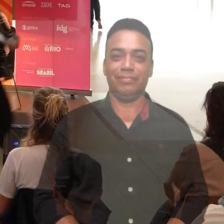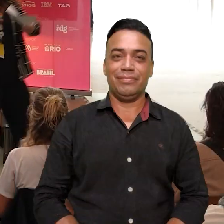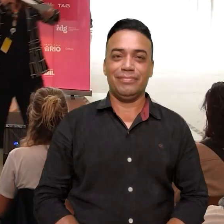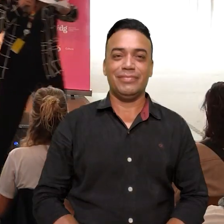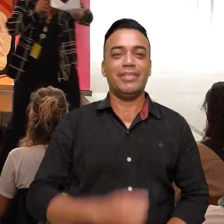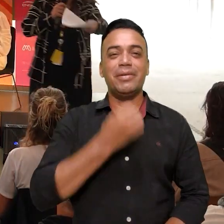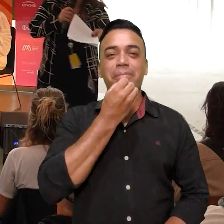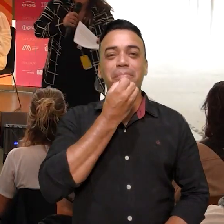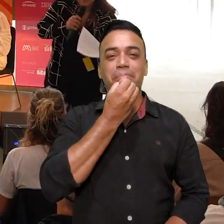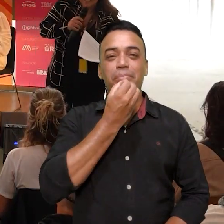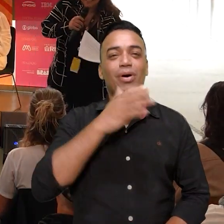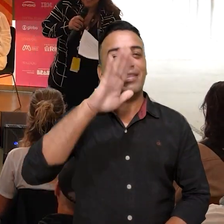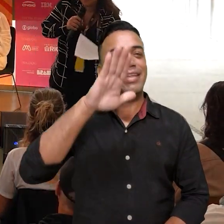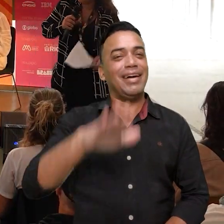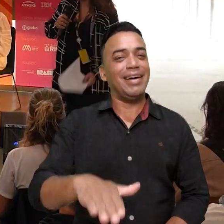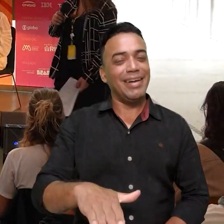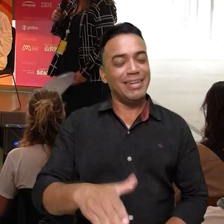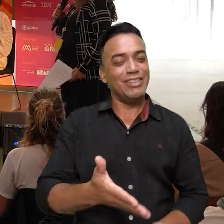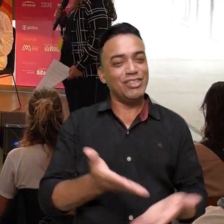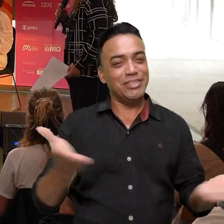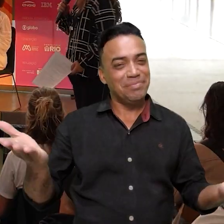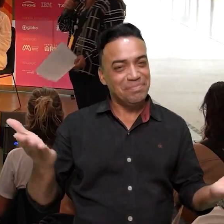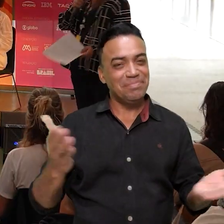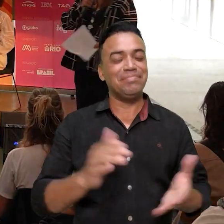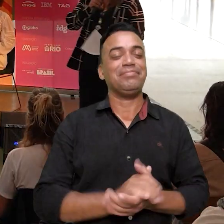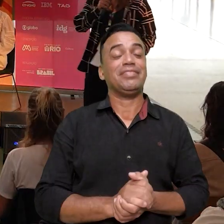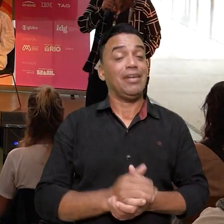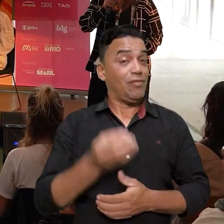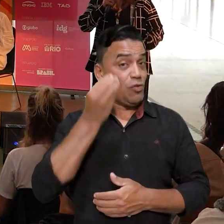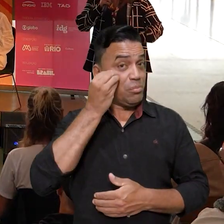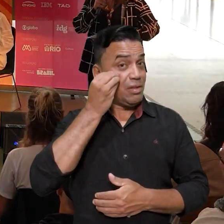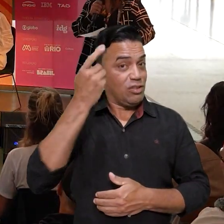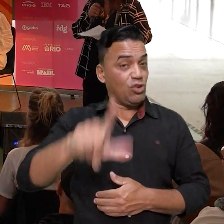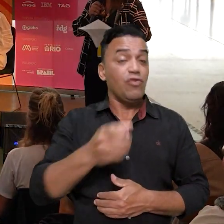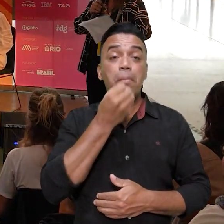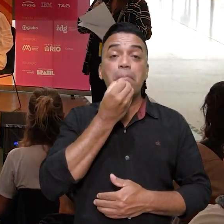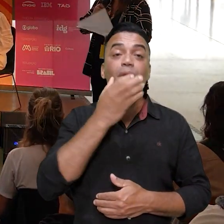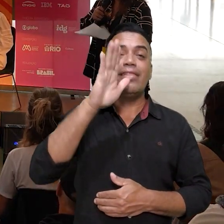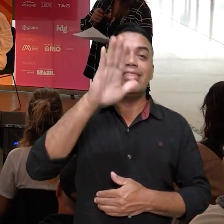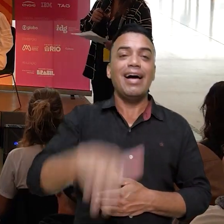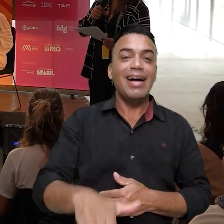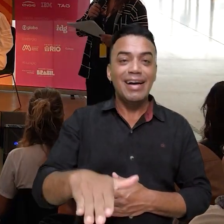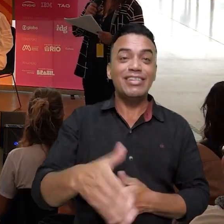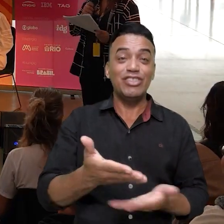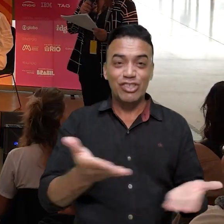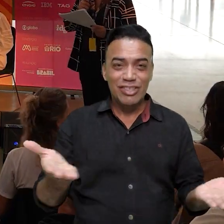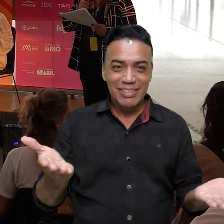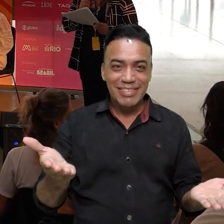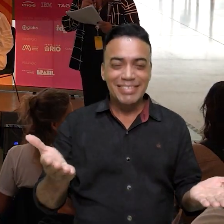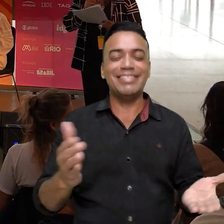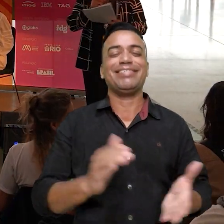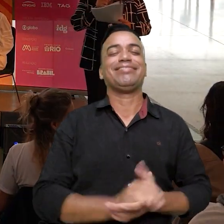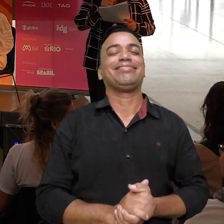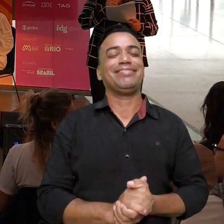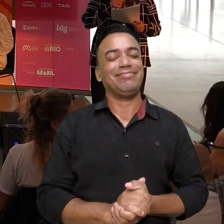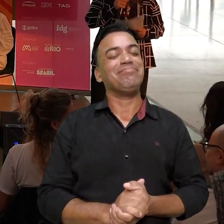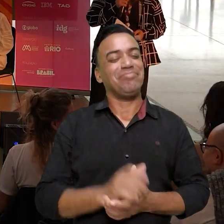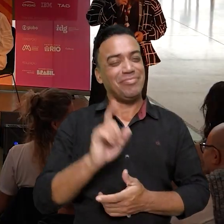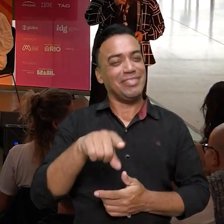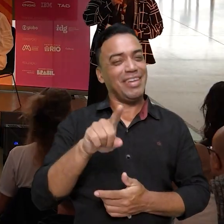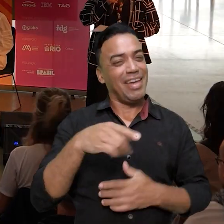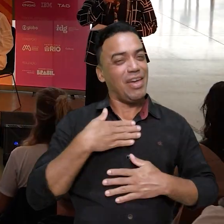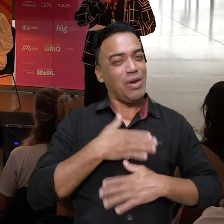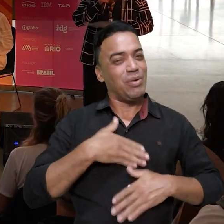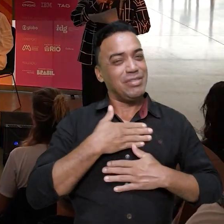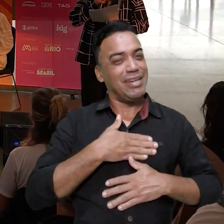O evento ocorreu no dia 21 de outubro de 2025, no Museu do Amanhã, no Rio de Janeiro. No canto esquerdo do palco há uma mulher